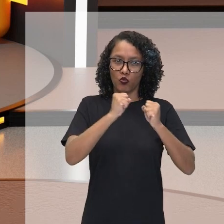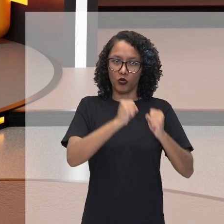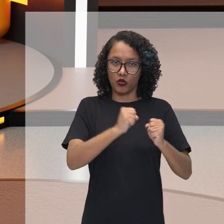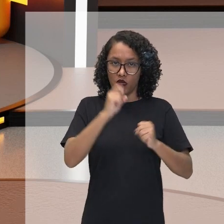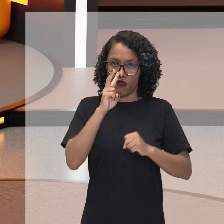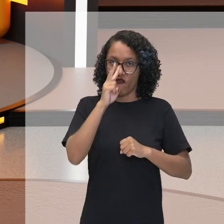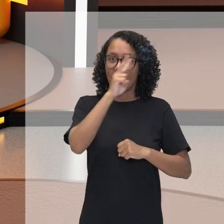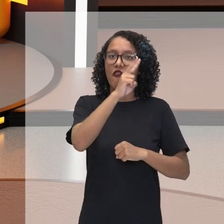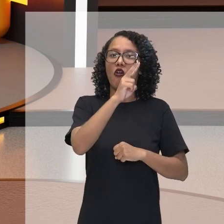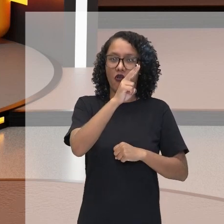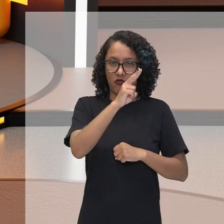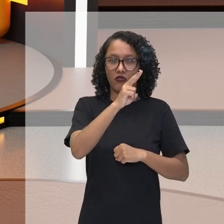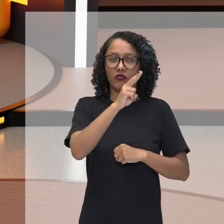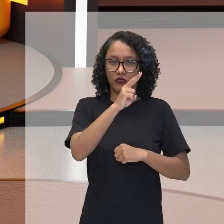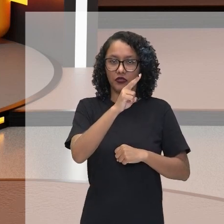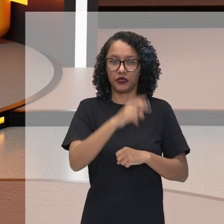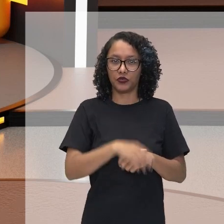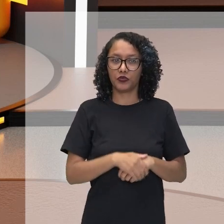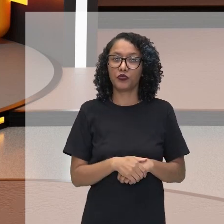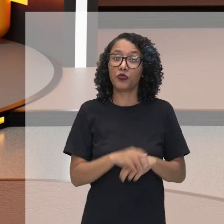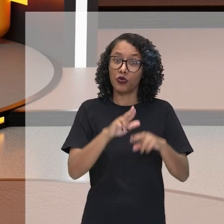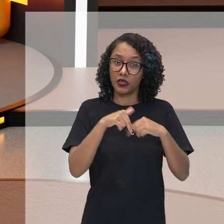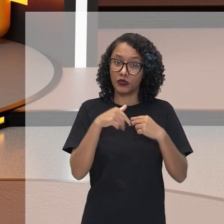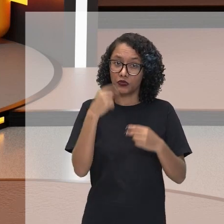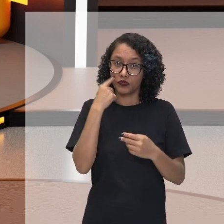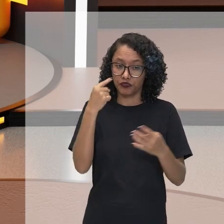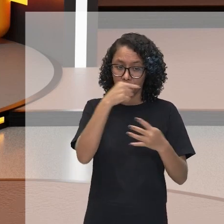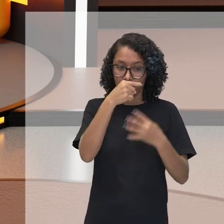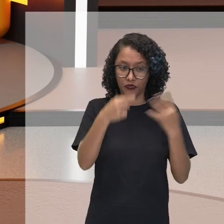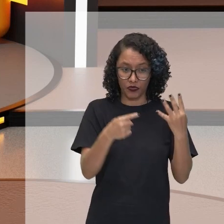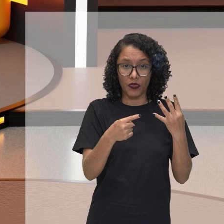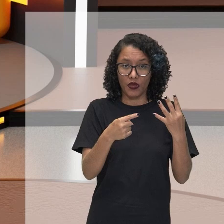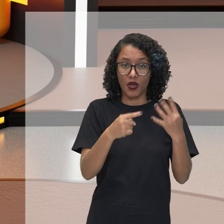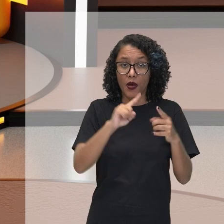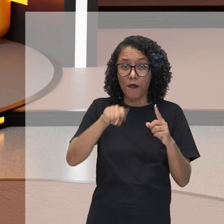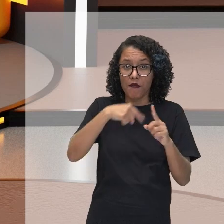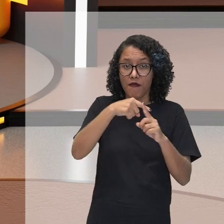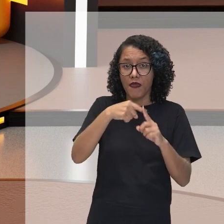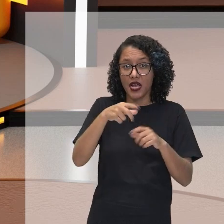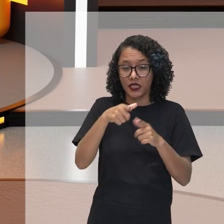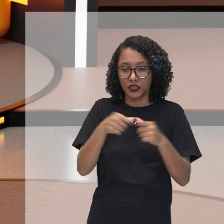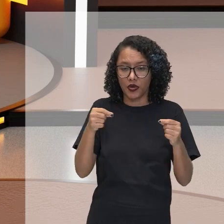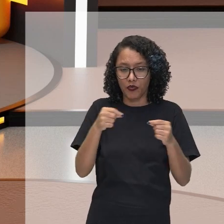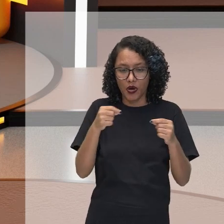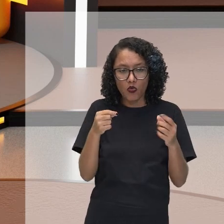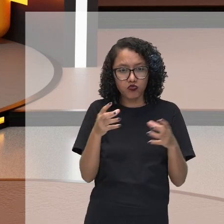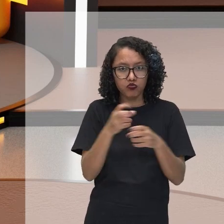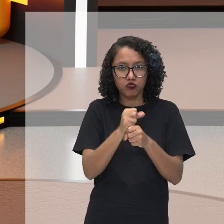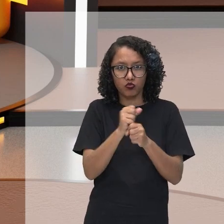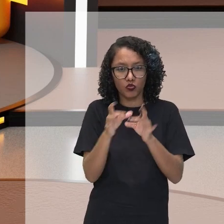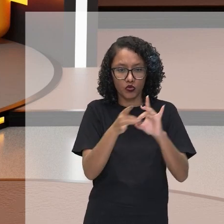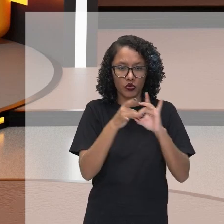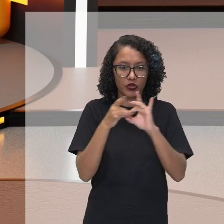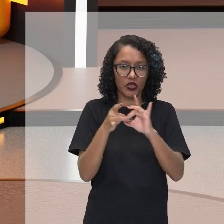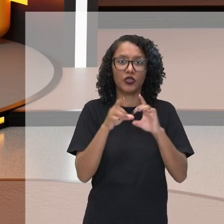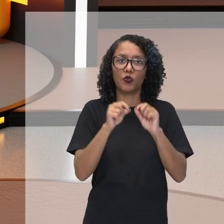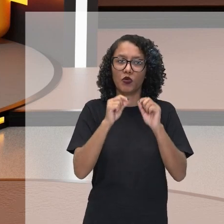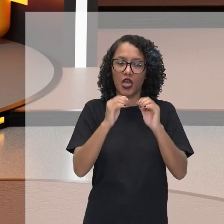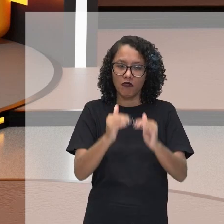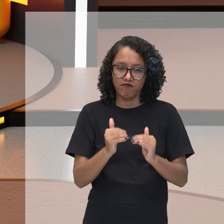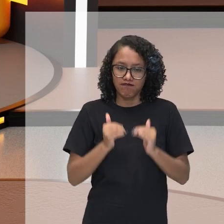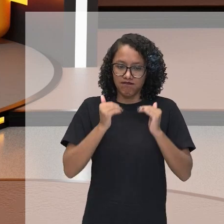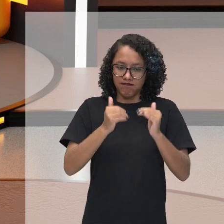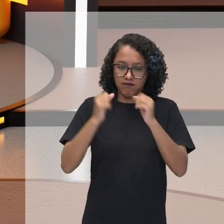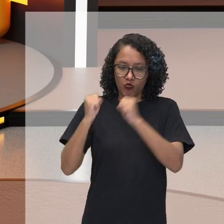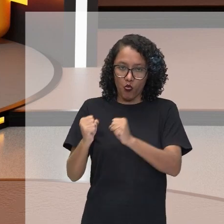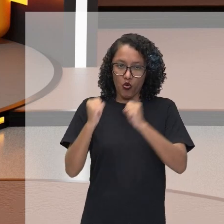Então, esses países se juntando junto com o Japão vão começar a ter grandes potências, em relação